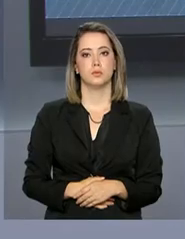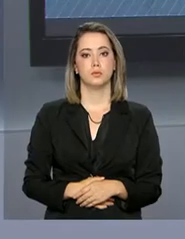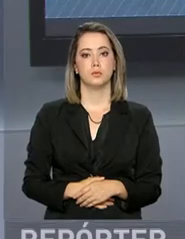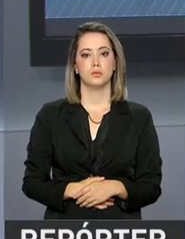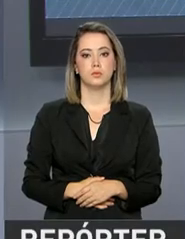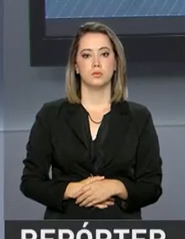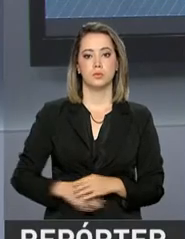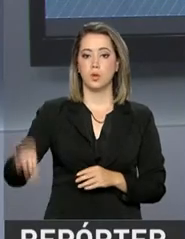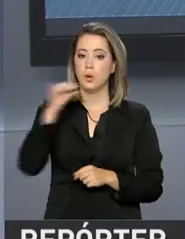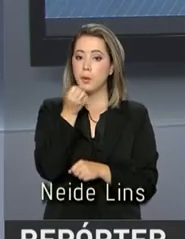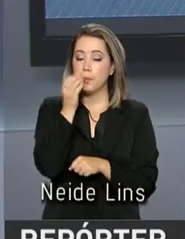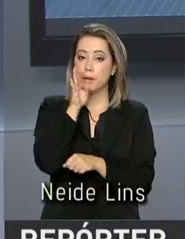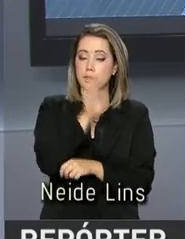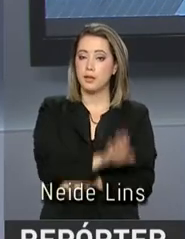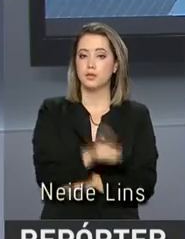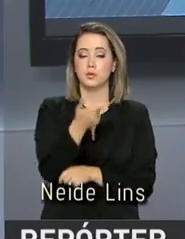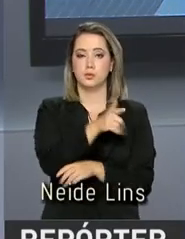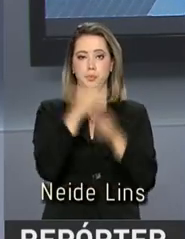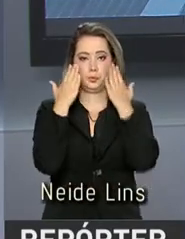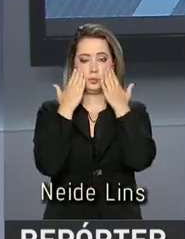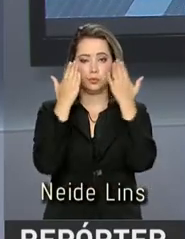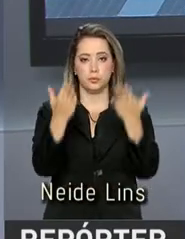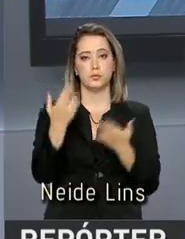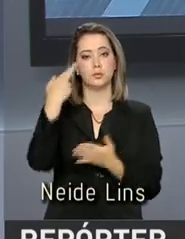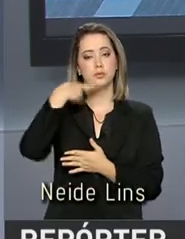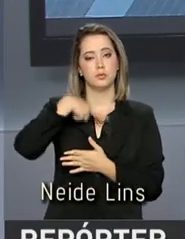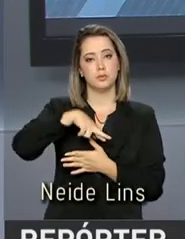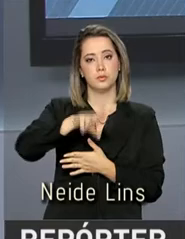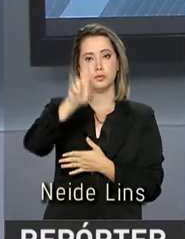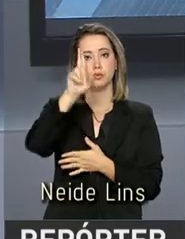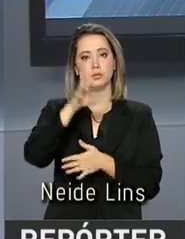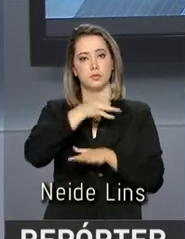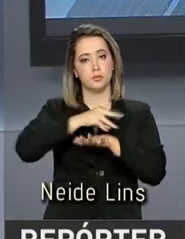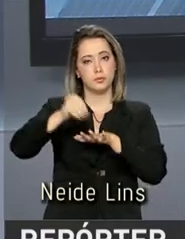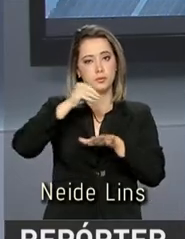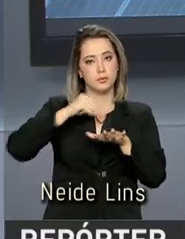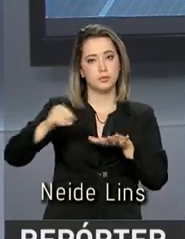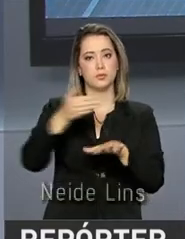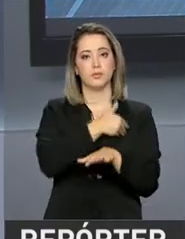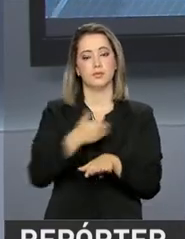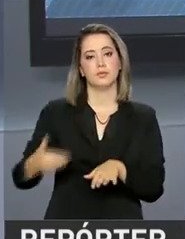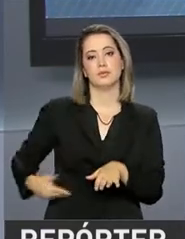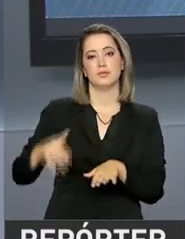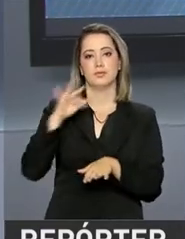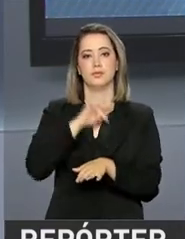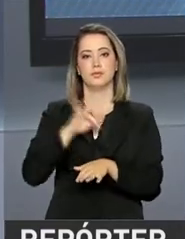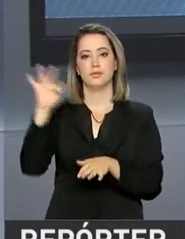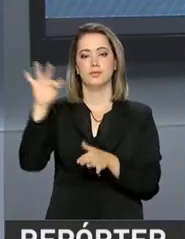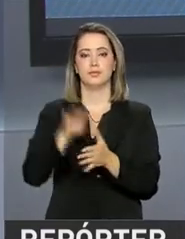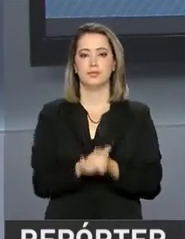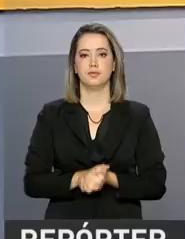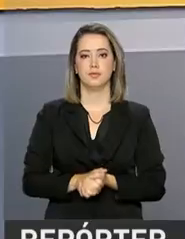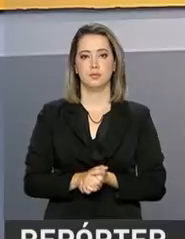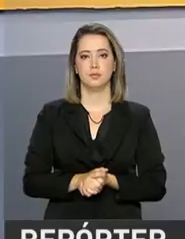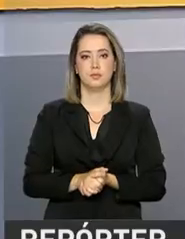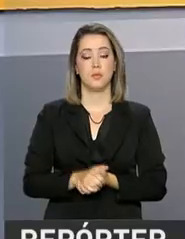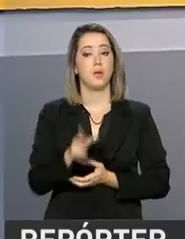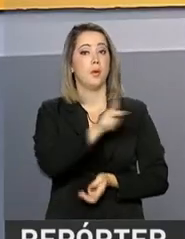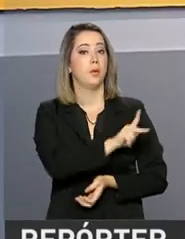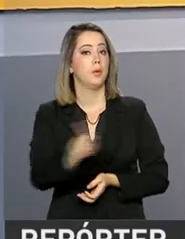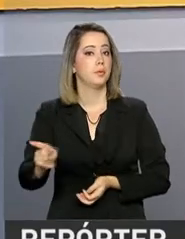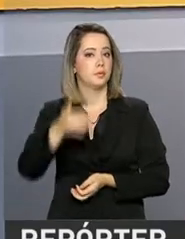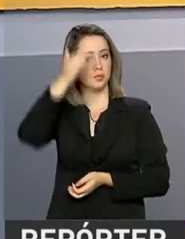olá boa tarde estamos de volta com mais uma edição do repórter nbr e as notícias do governo federal o